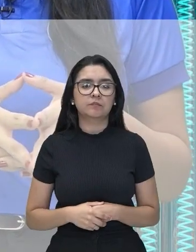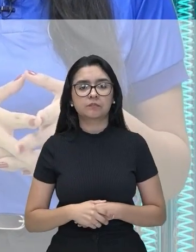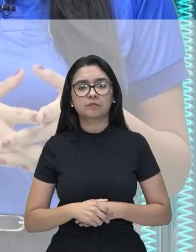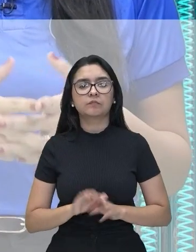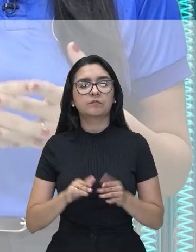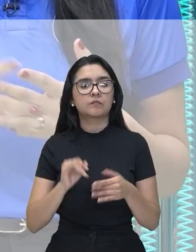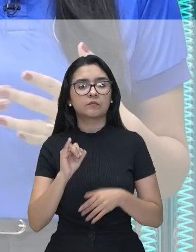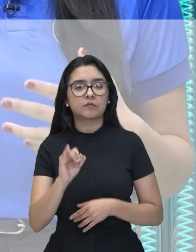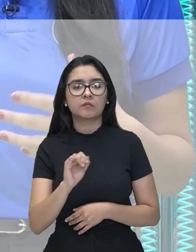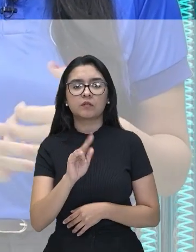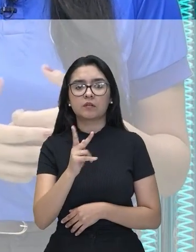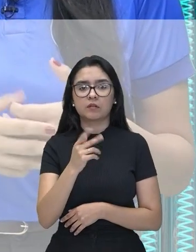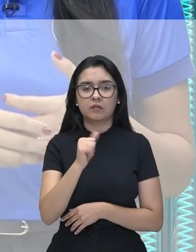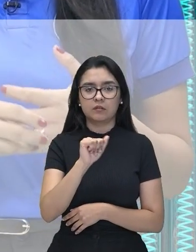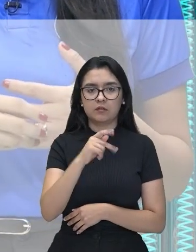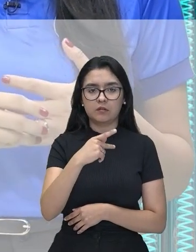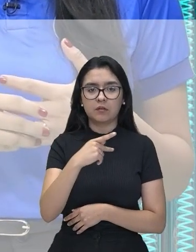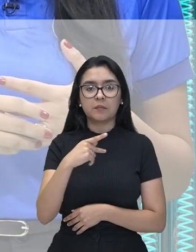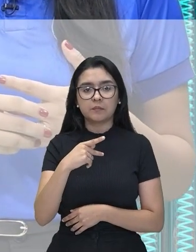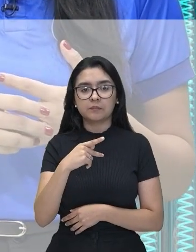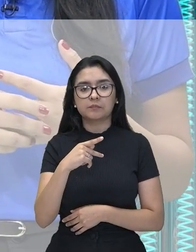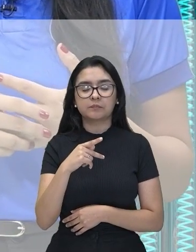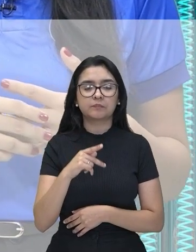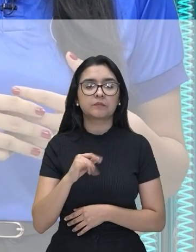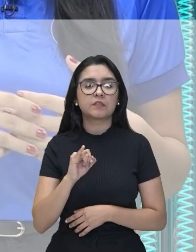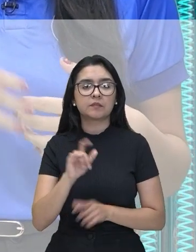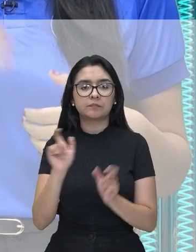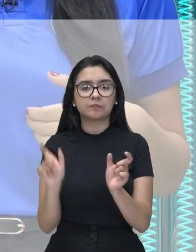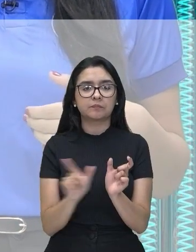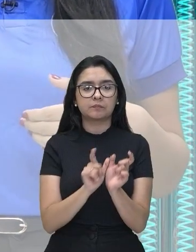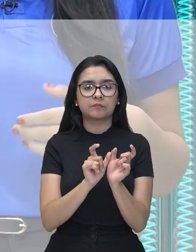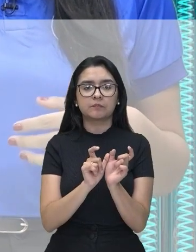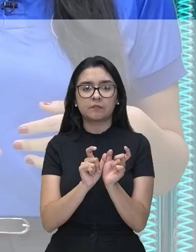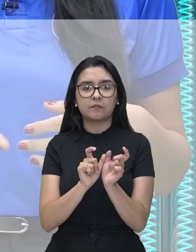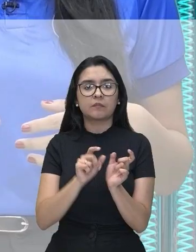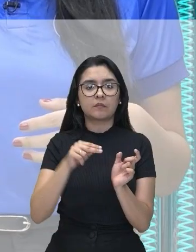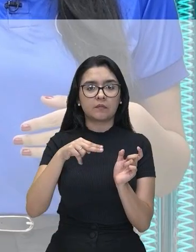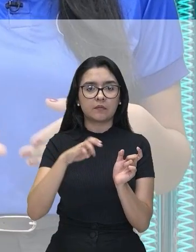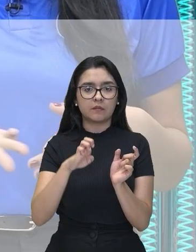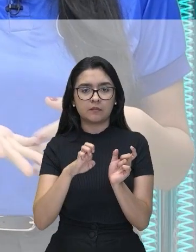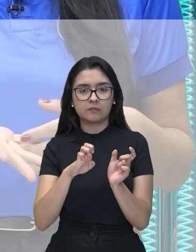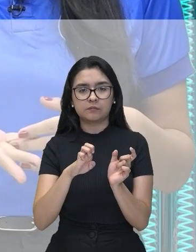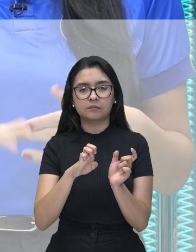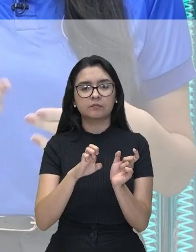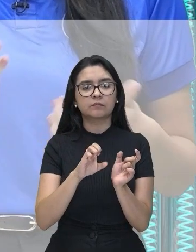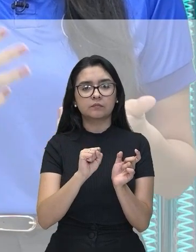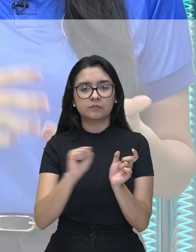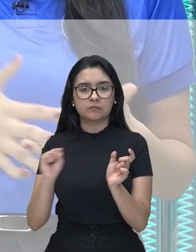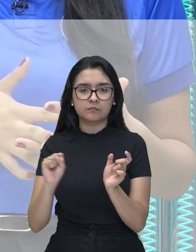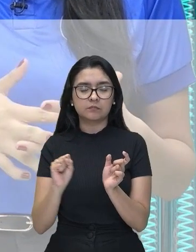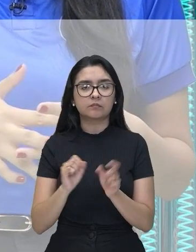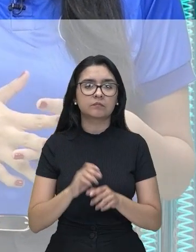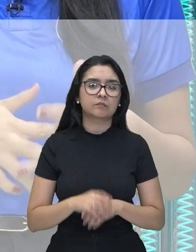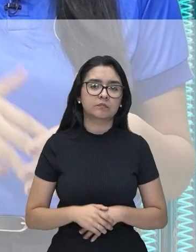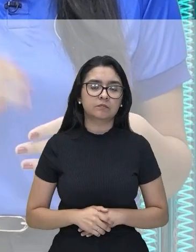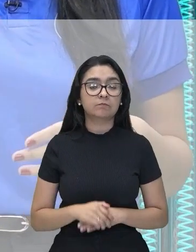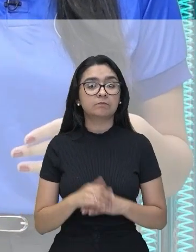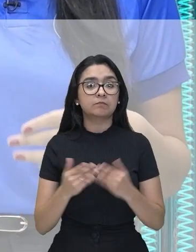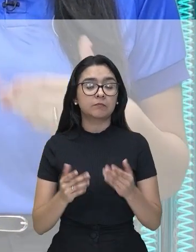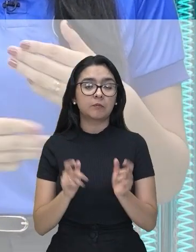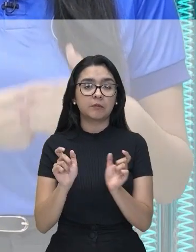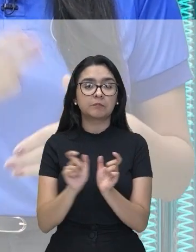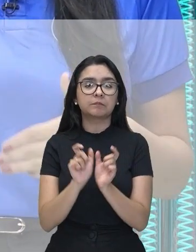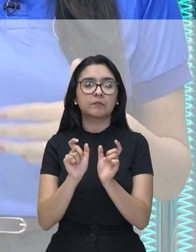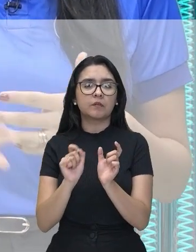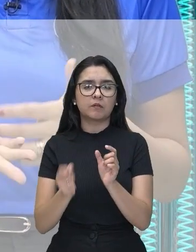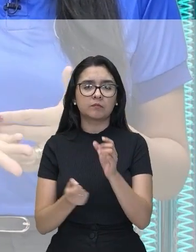o happiness, se tornou aí felicidade, né? Então, ele é utilizado para formar adjetivos.